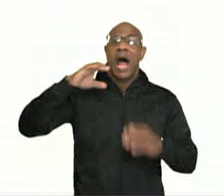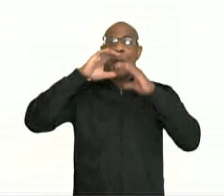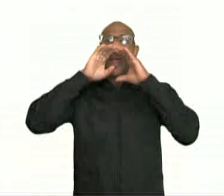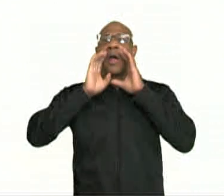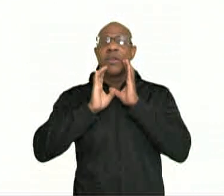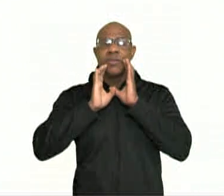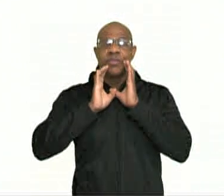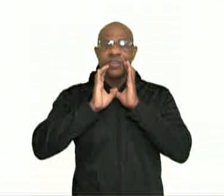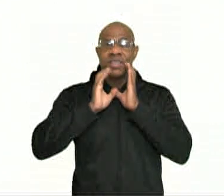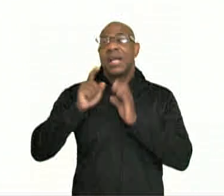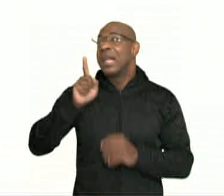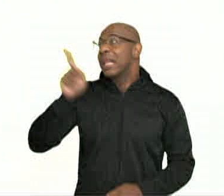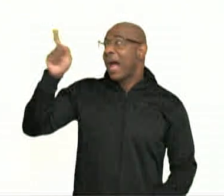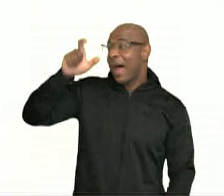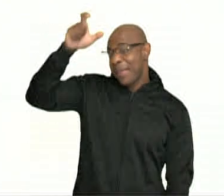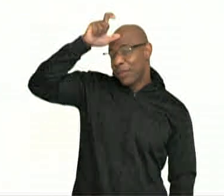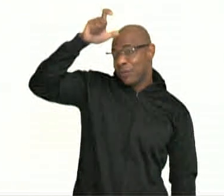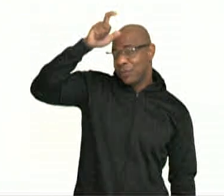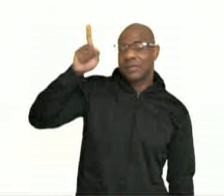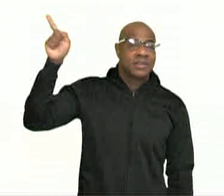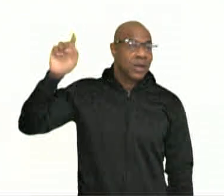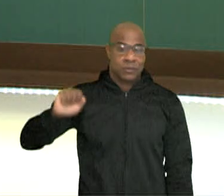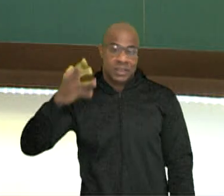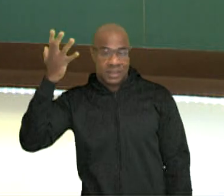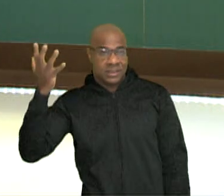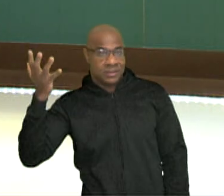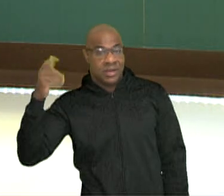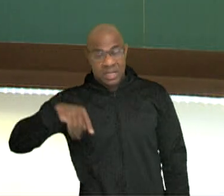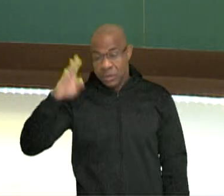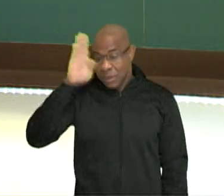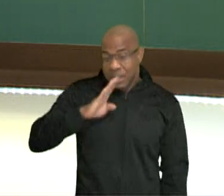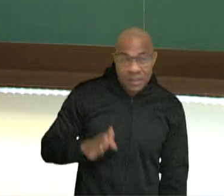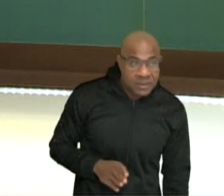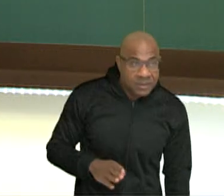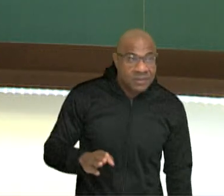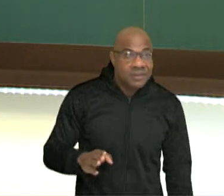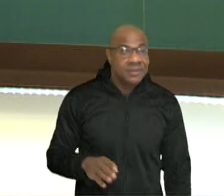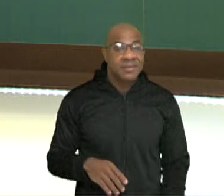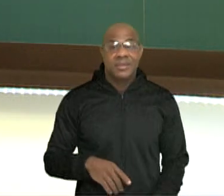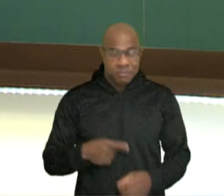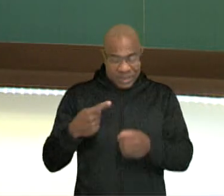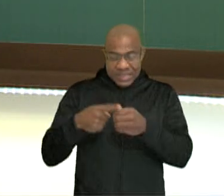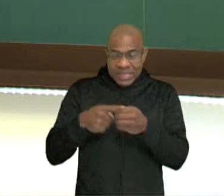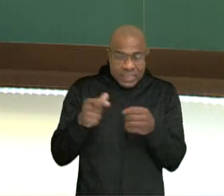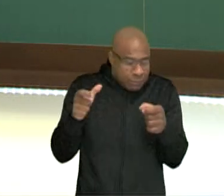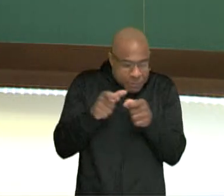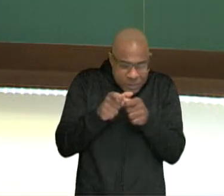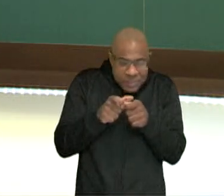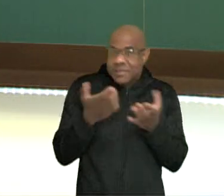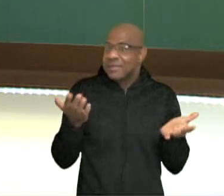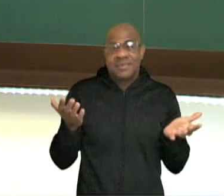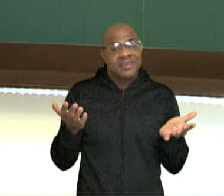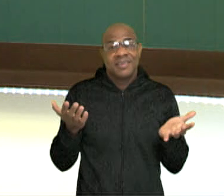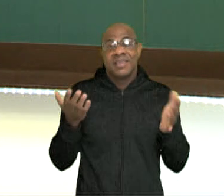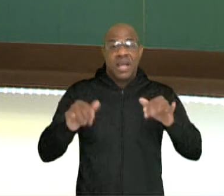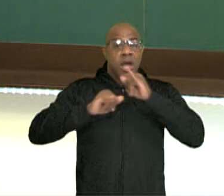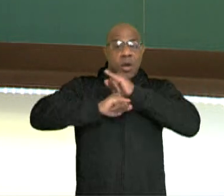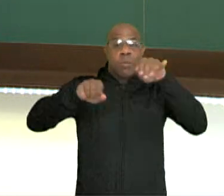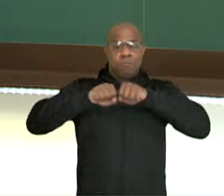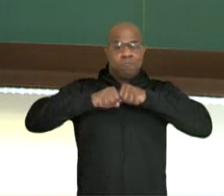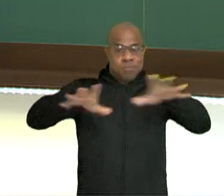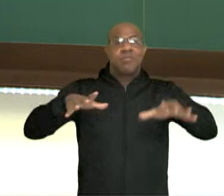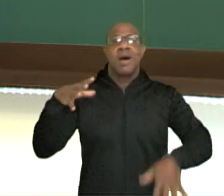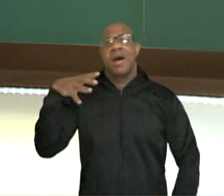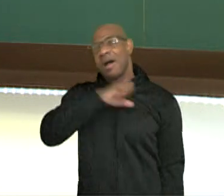aconteceu lá na Turquia, não importa. Aconteceu no Brasil, numa cidadezinha pequenininha, não importa. Isso pode